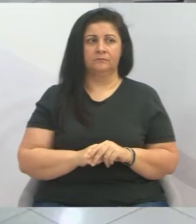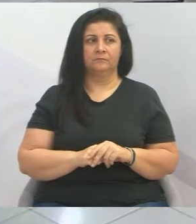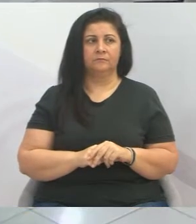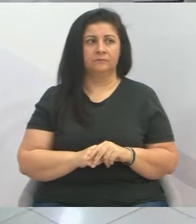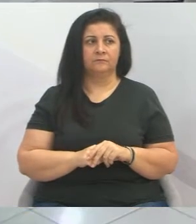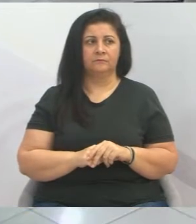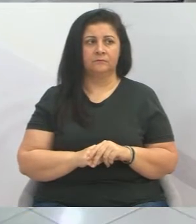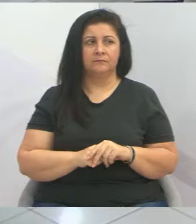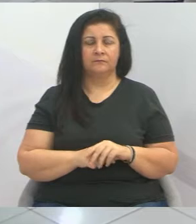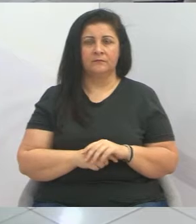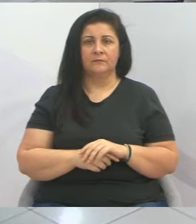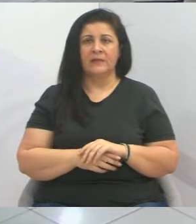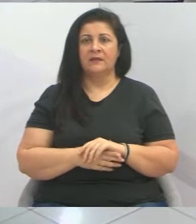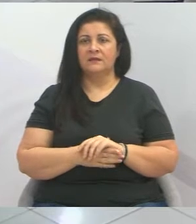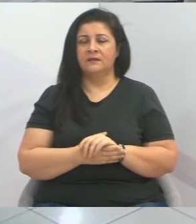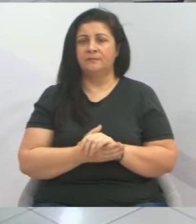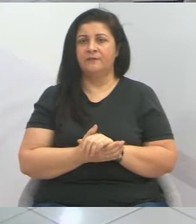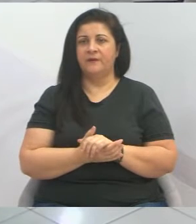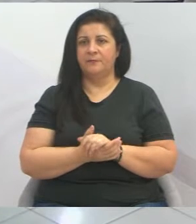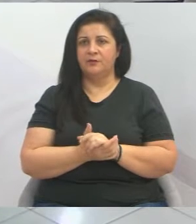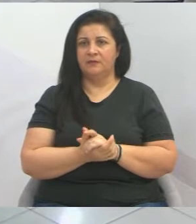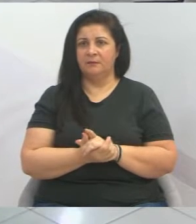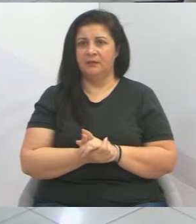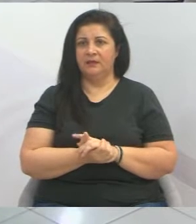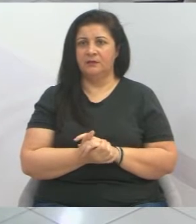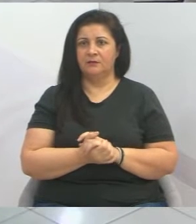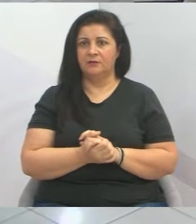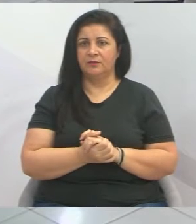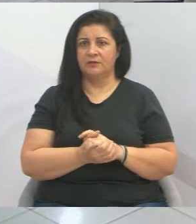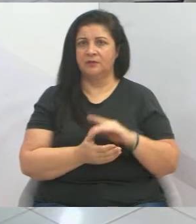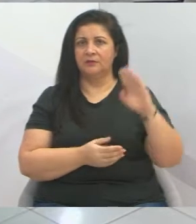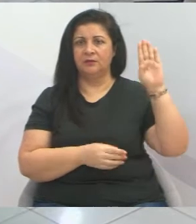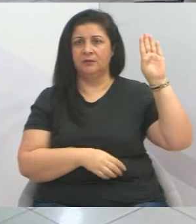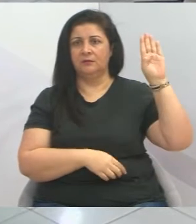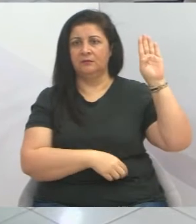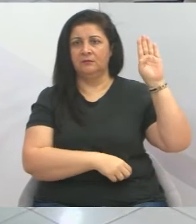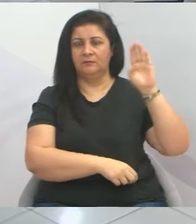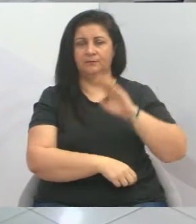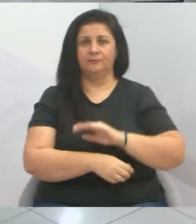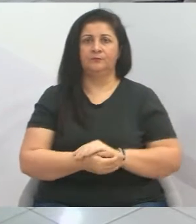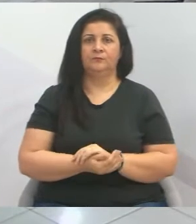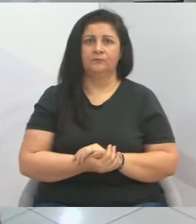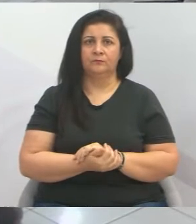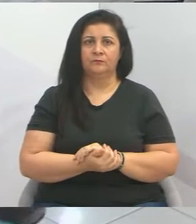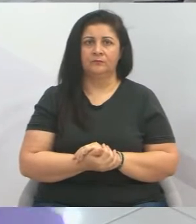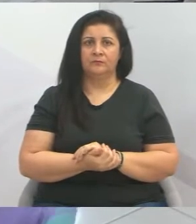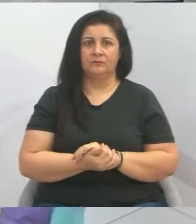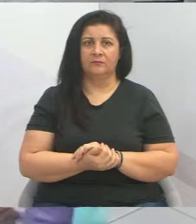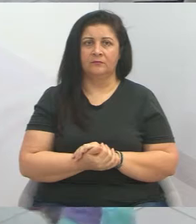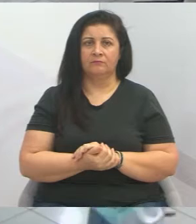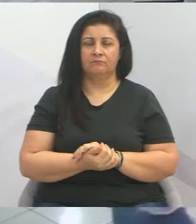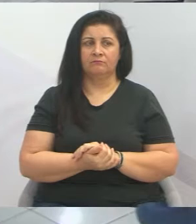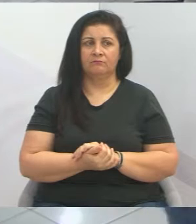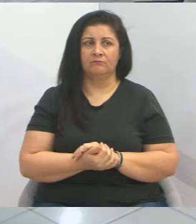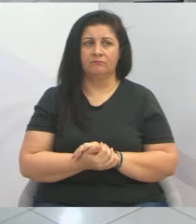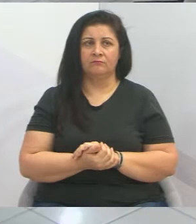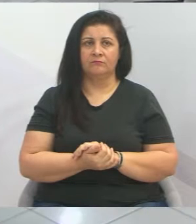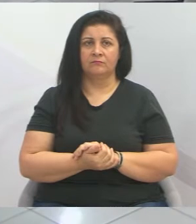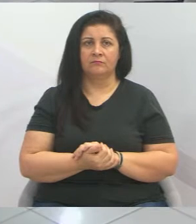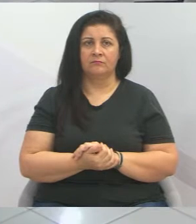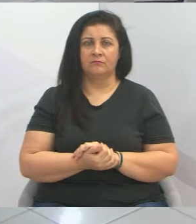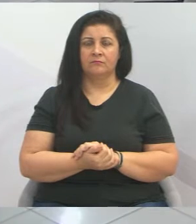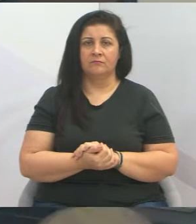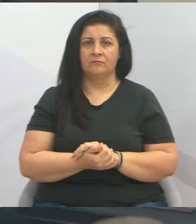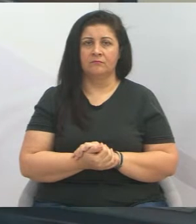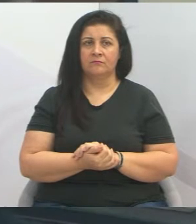o presidente e esse ônibus que Hum será que tá altos aqui ou tá baixo